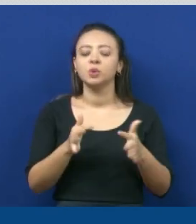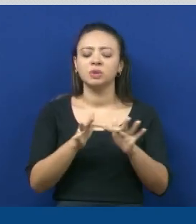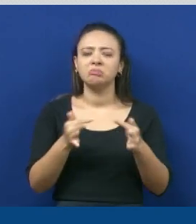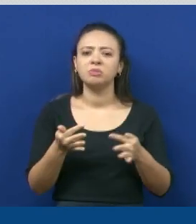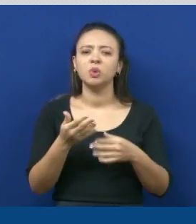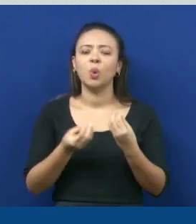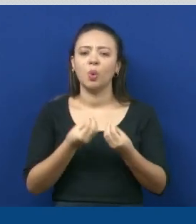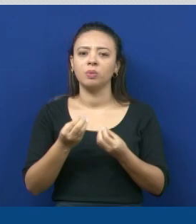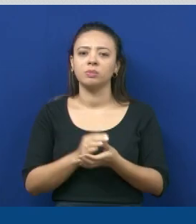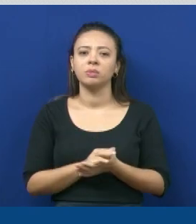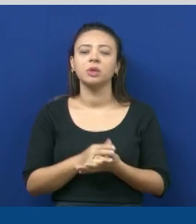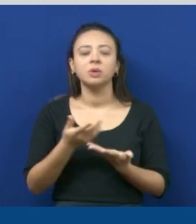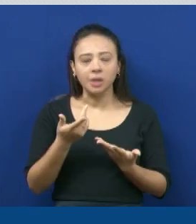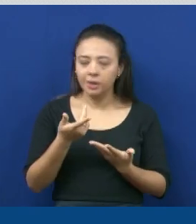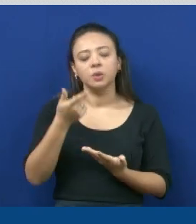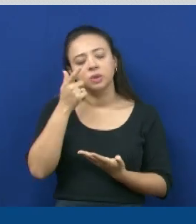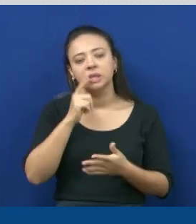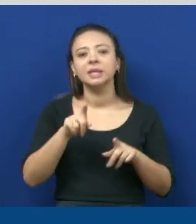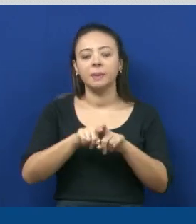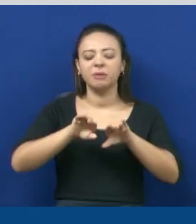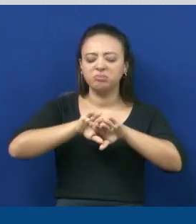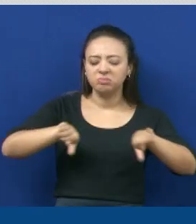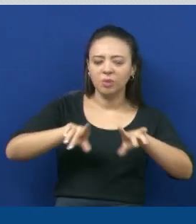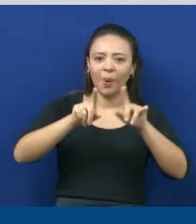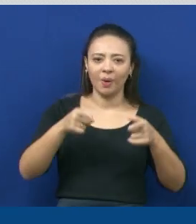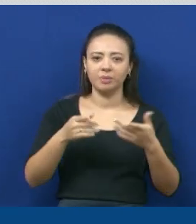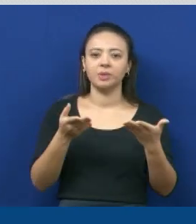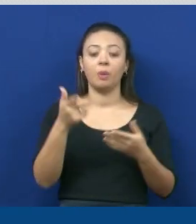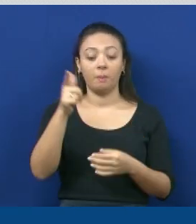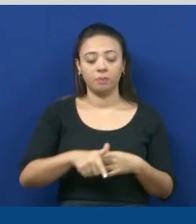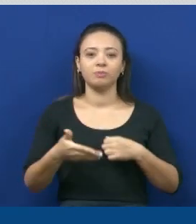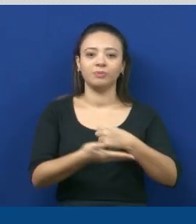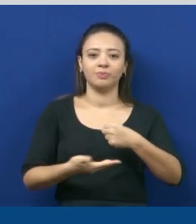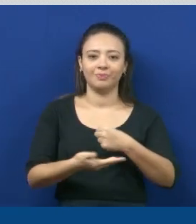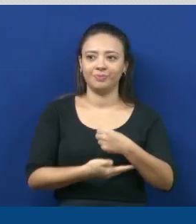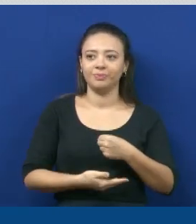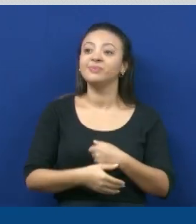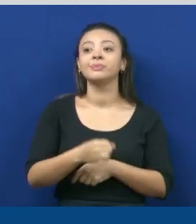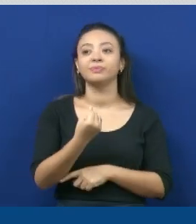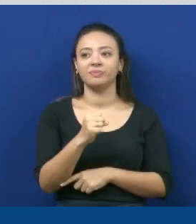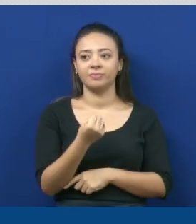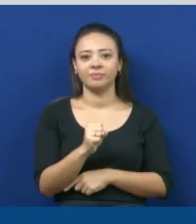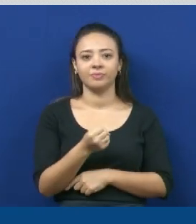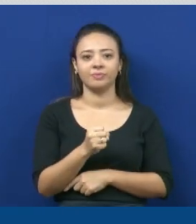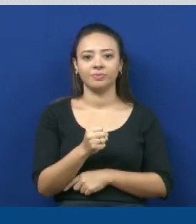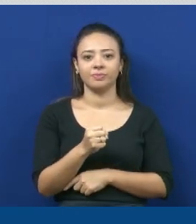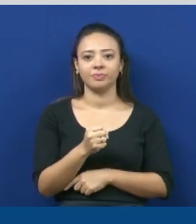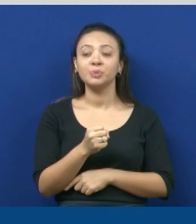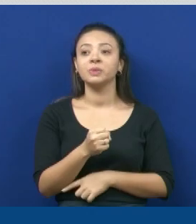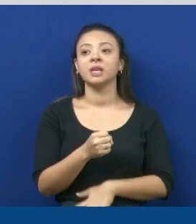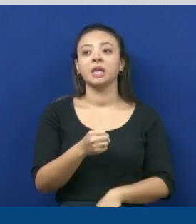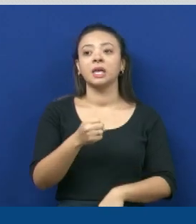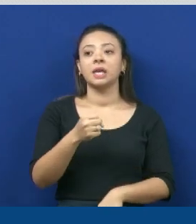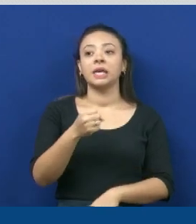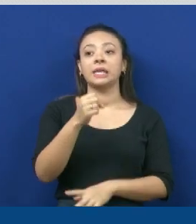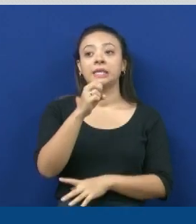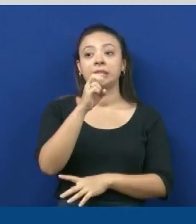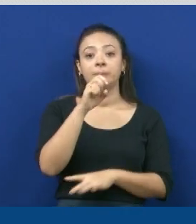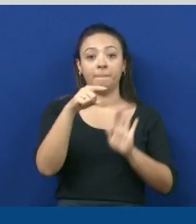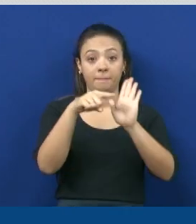isso e até mesmo eliminar esses parênteses, eu vou repetir a base 8 e multiplicar os